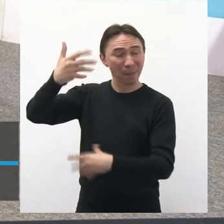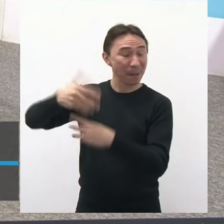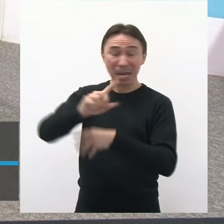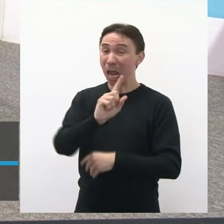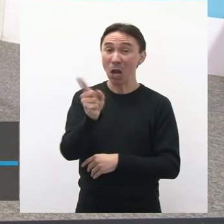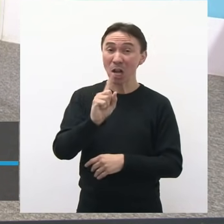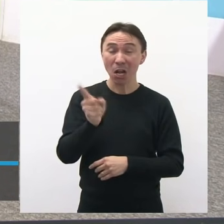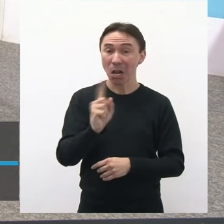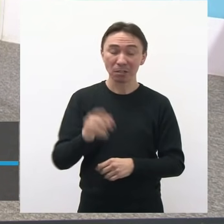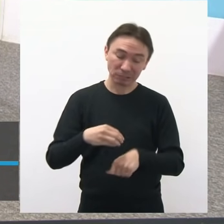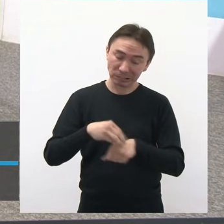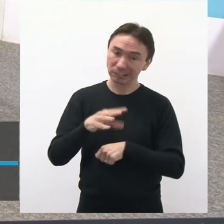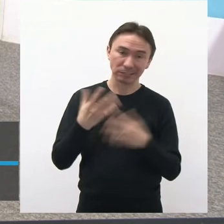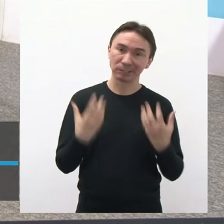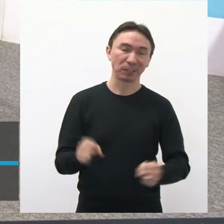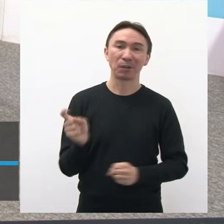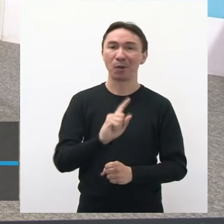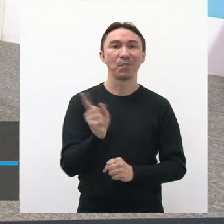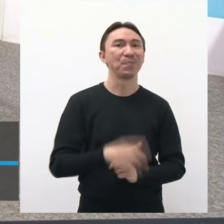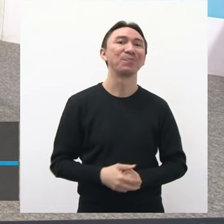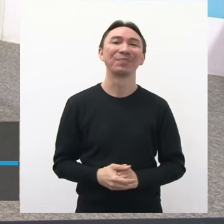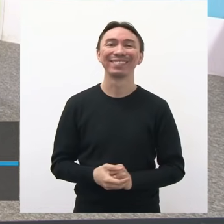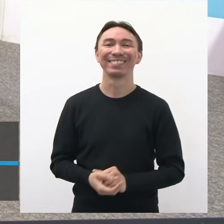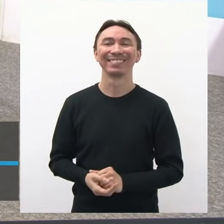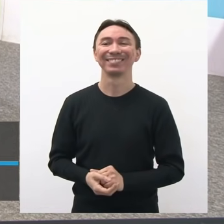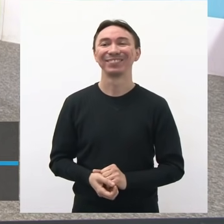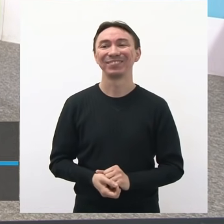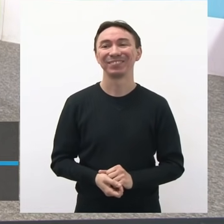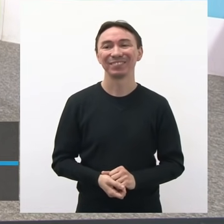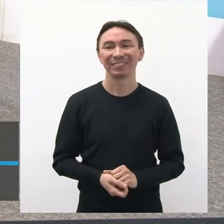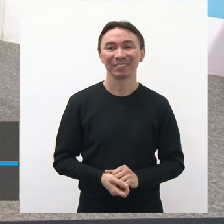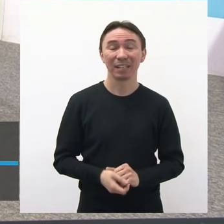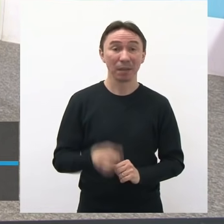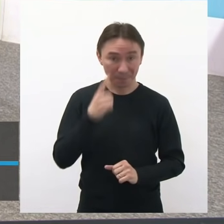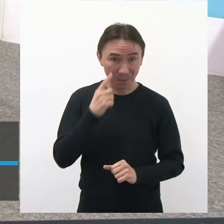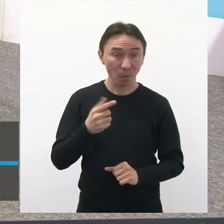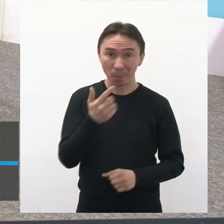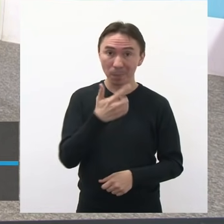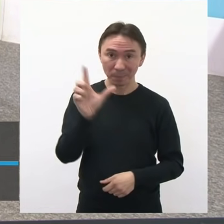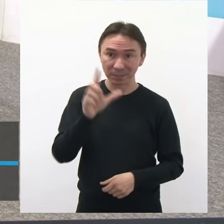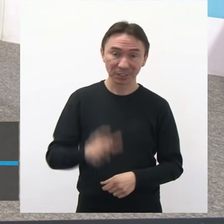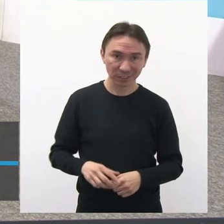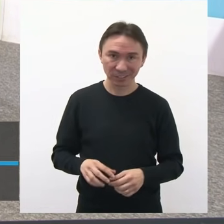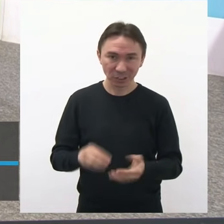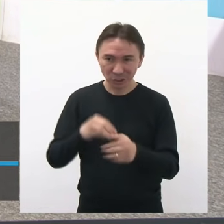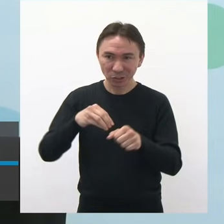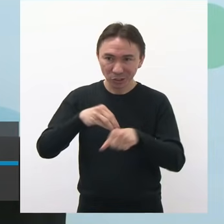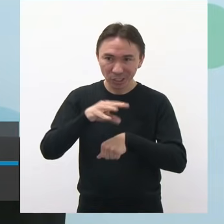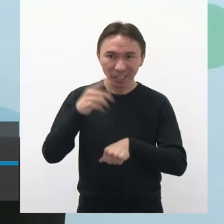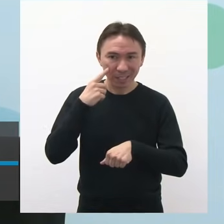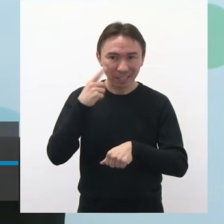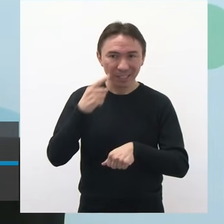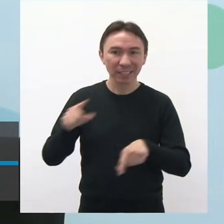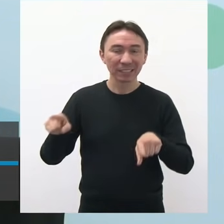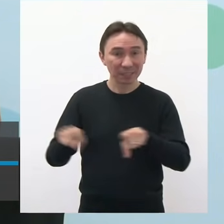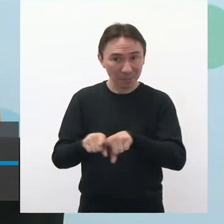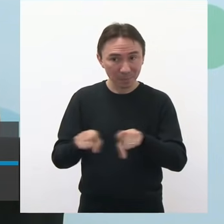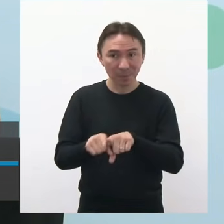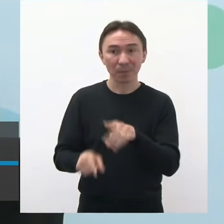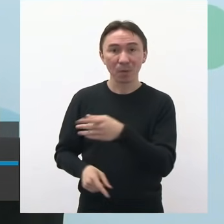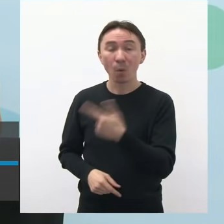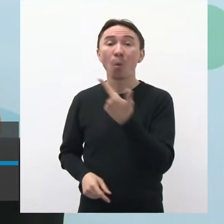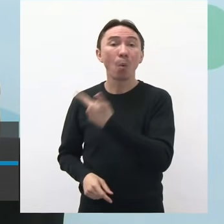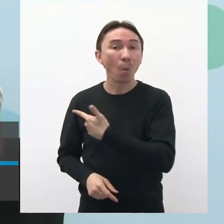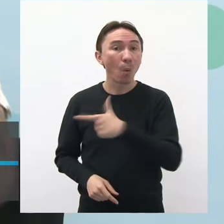Ah, eu queria testar. Então, ó. Minha outra dica é dobrar aqui, ó, fazer outro triangulinho.